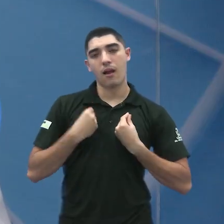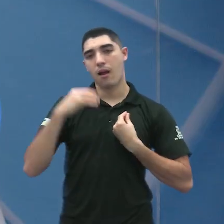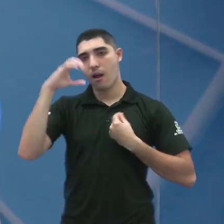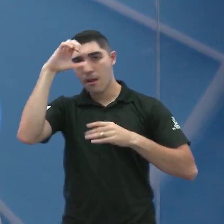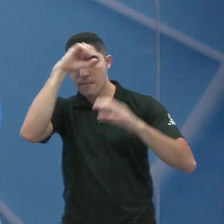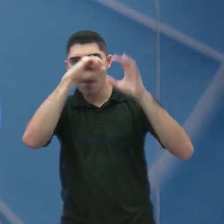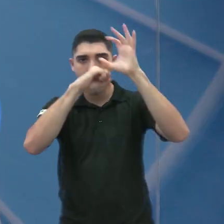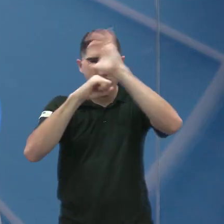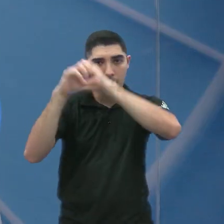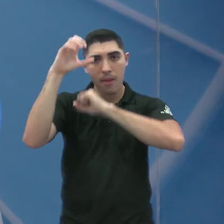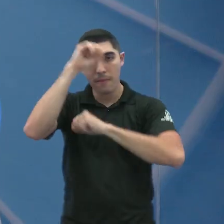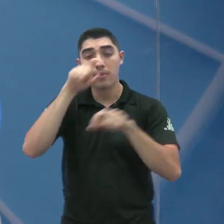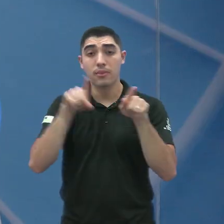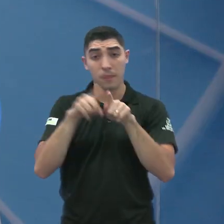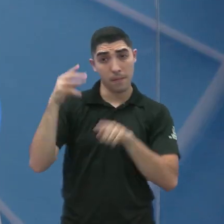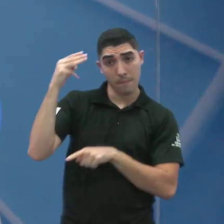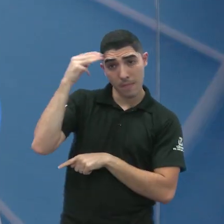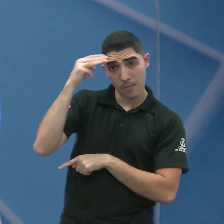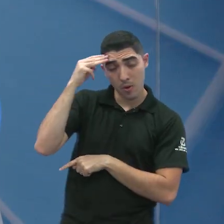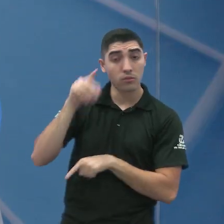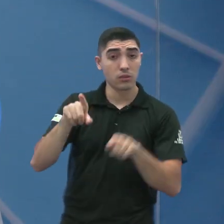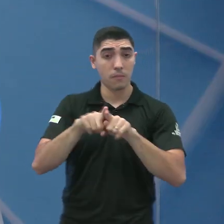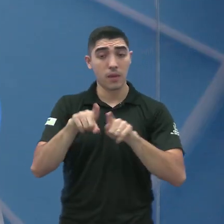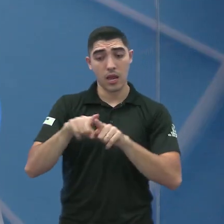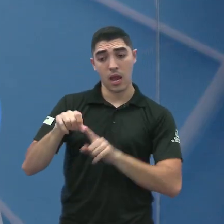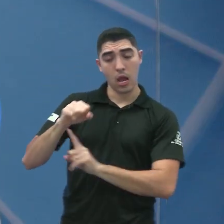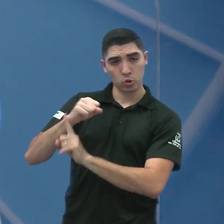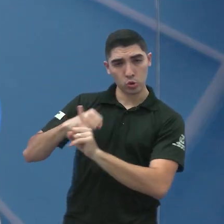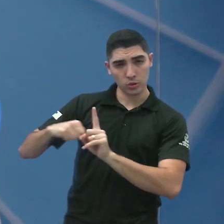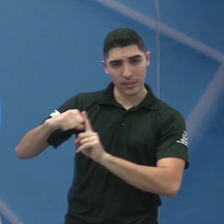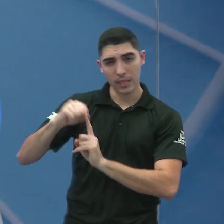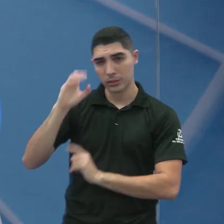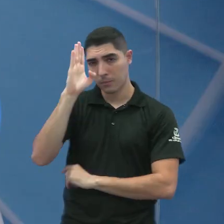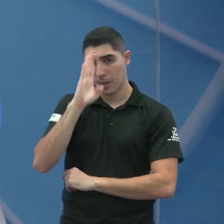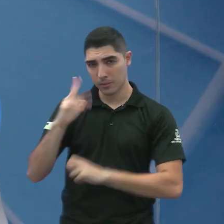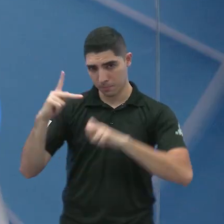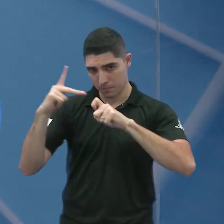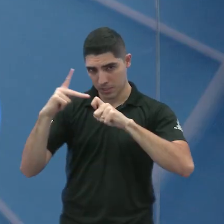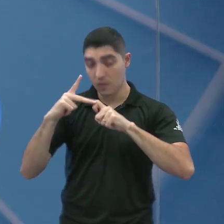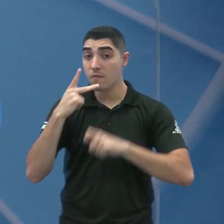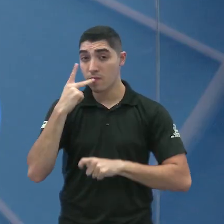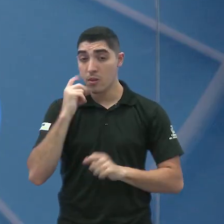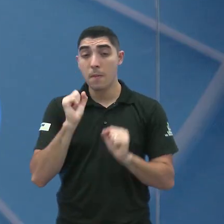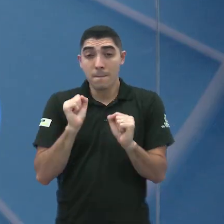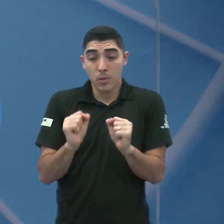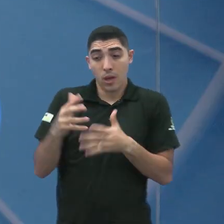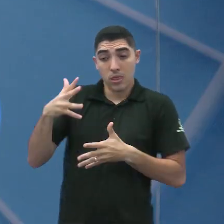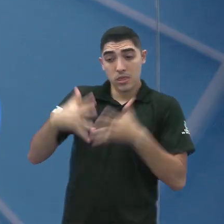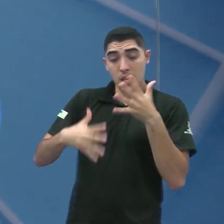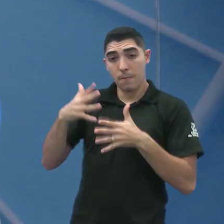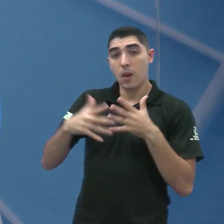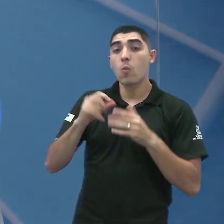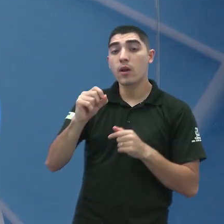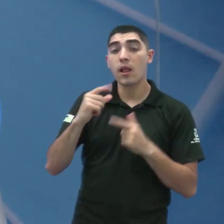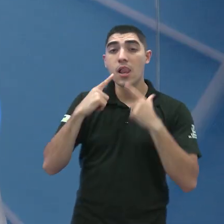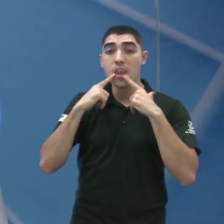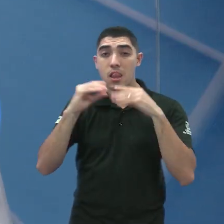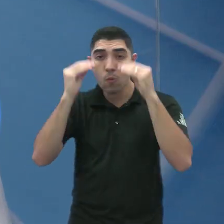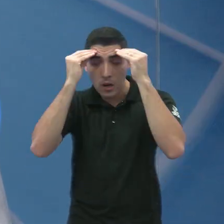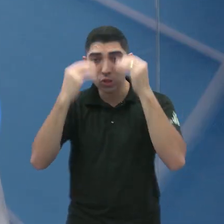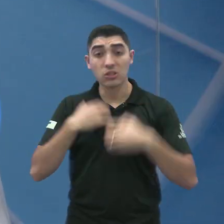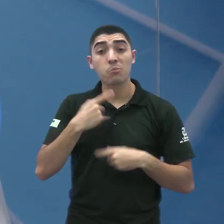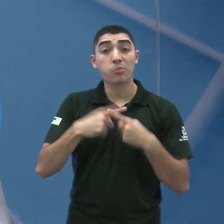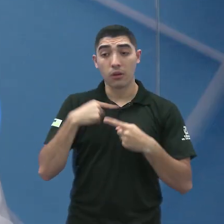aprendizagem e memória. Até a Sociedade Brasileira de Pediatria fala de um atraso na linguagem também, porque você fica na tela,